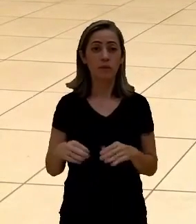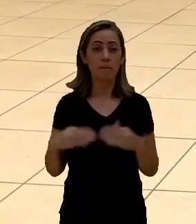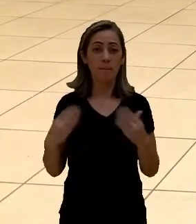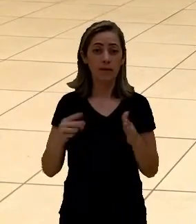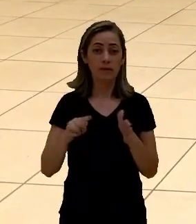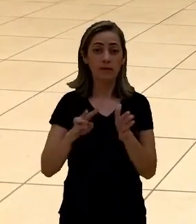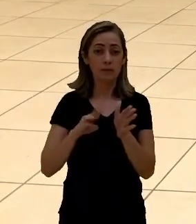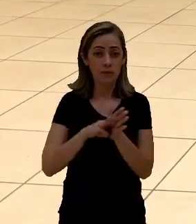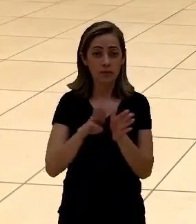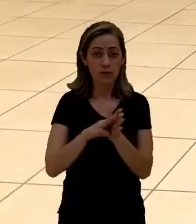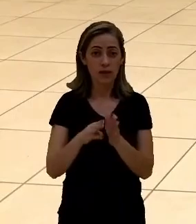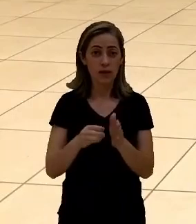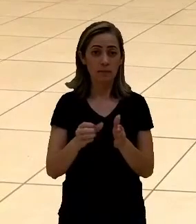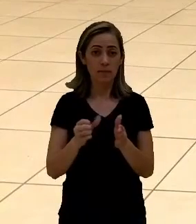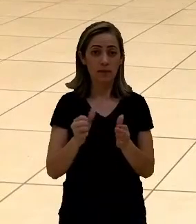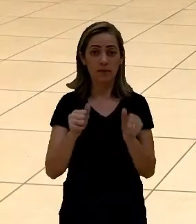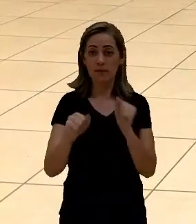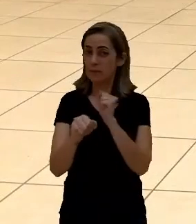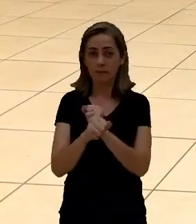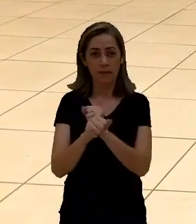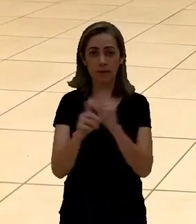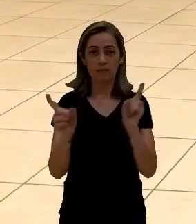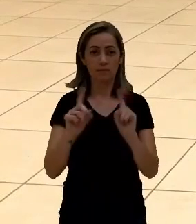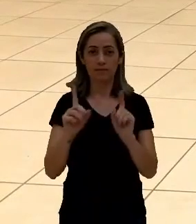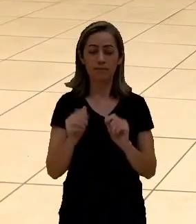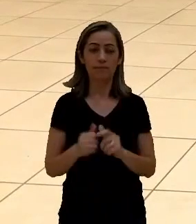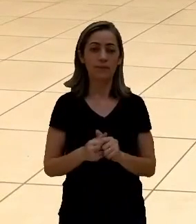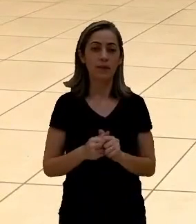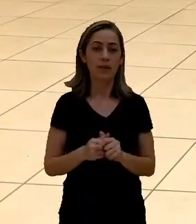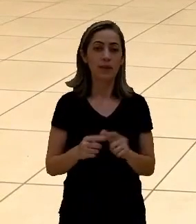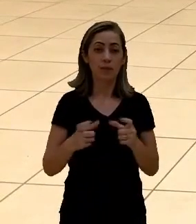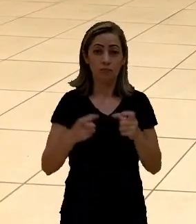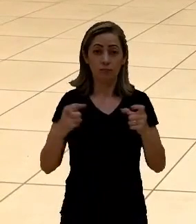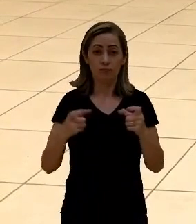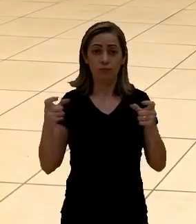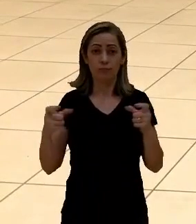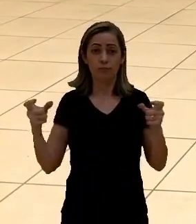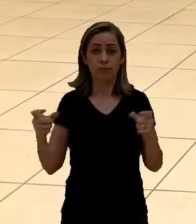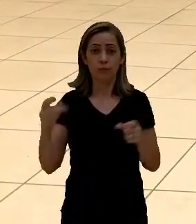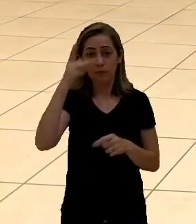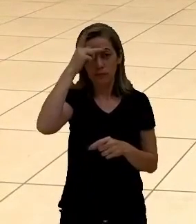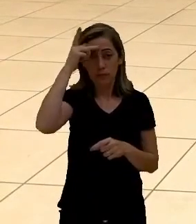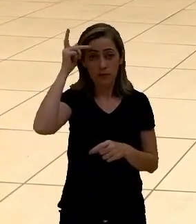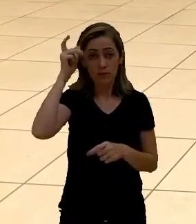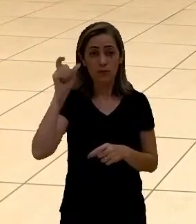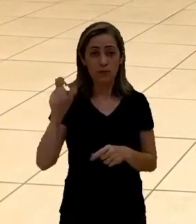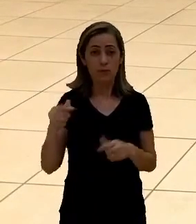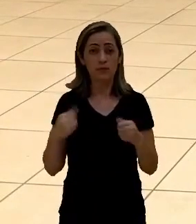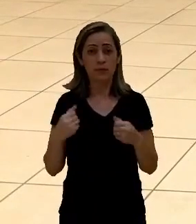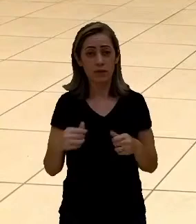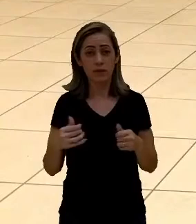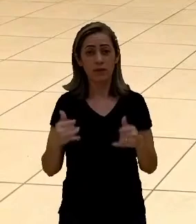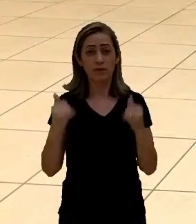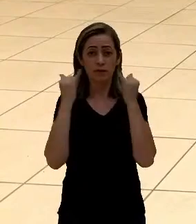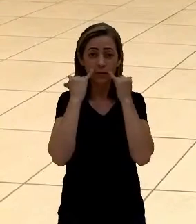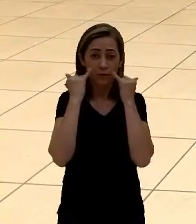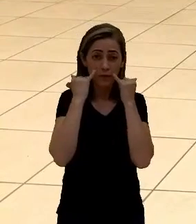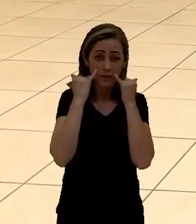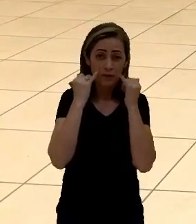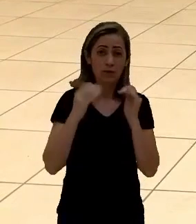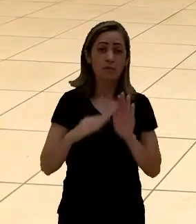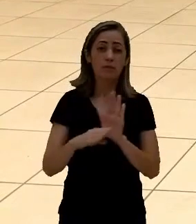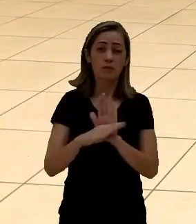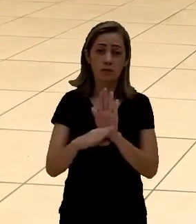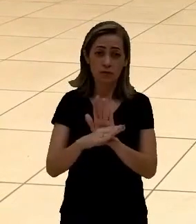para né pelo contrário Aumentou a demanda de gente pedindo informação de pedindo ajuda pedindo